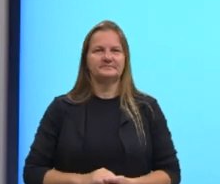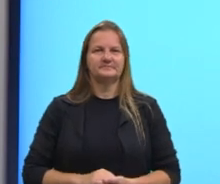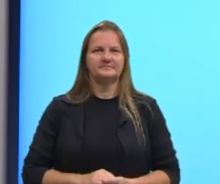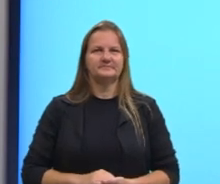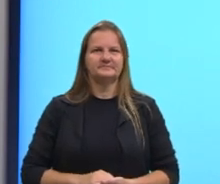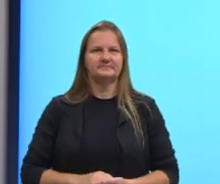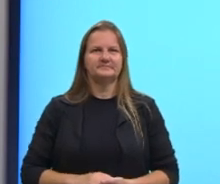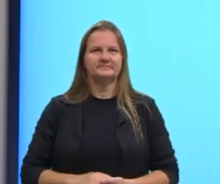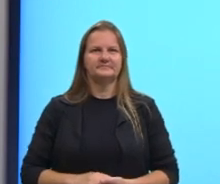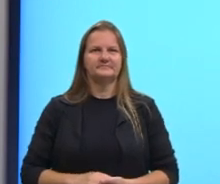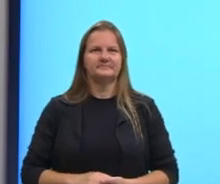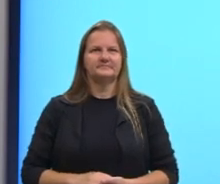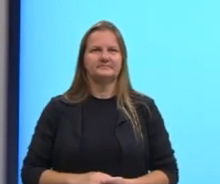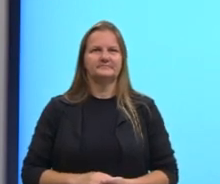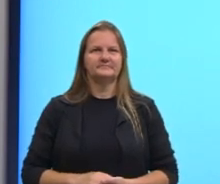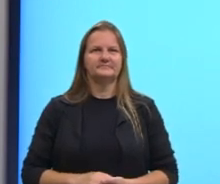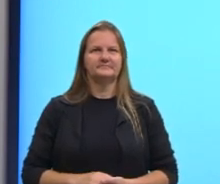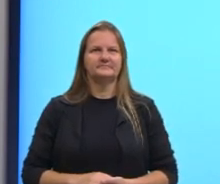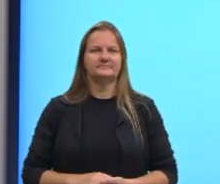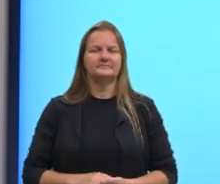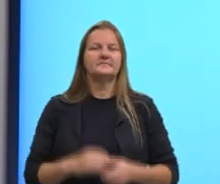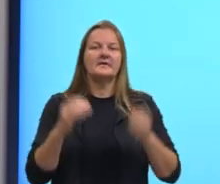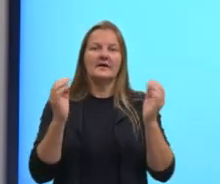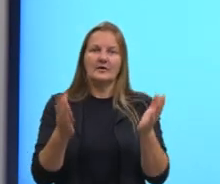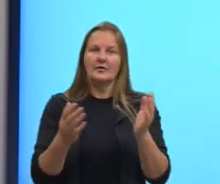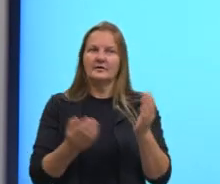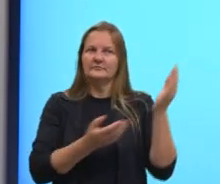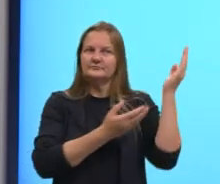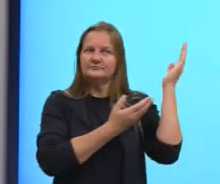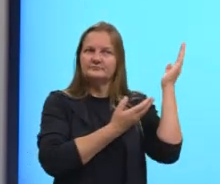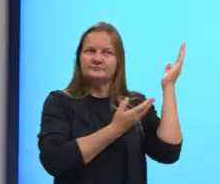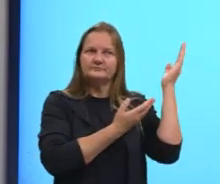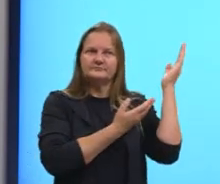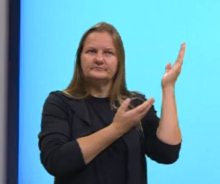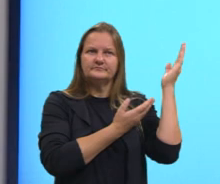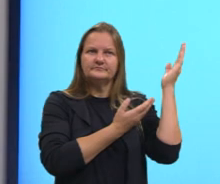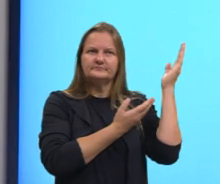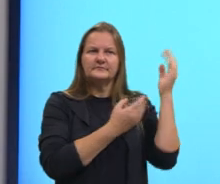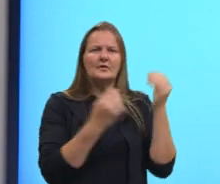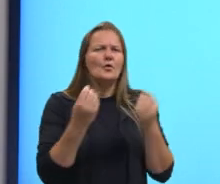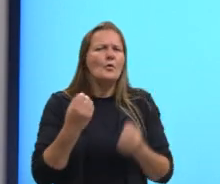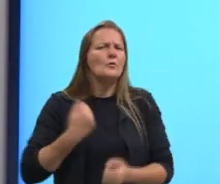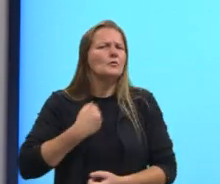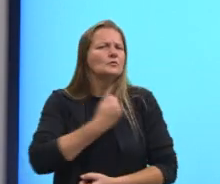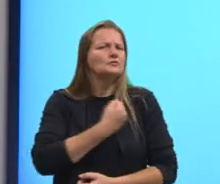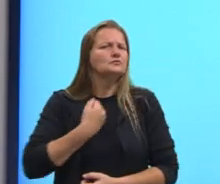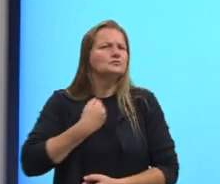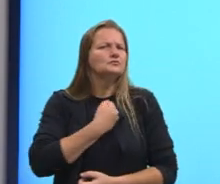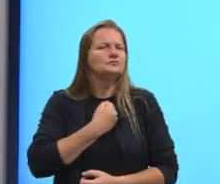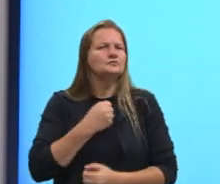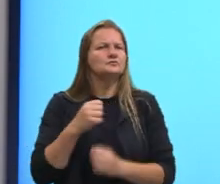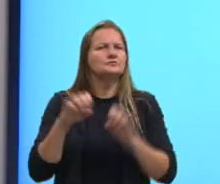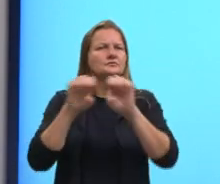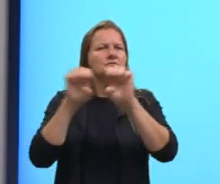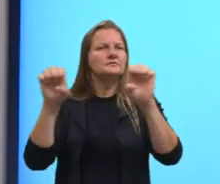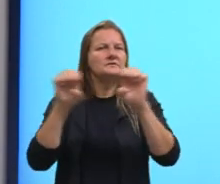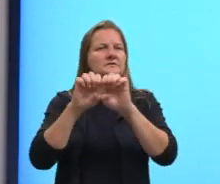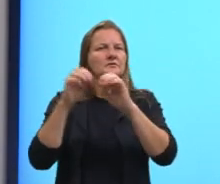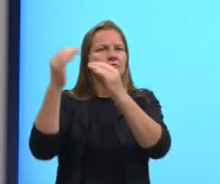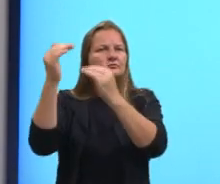e Aqui nós temos que obter o valor numérico para a expressão abaixo